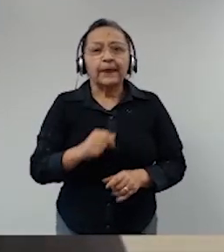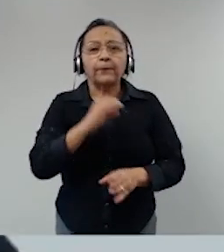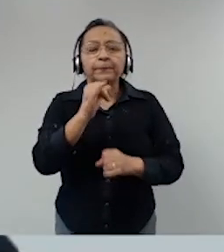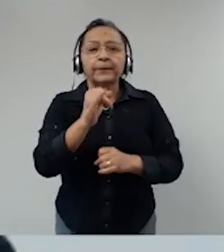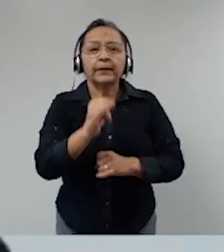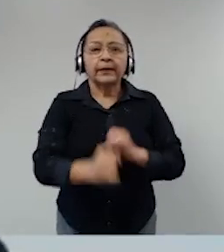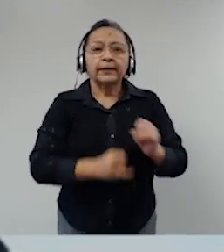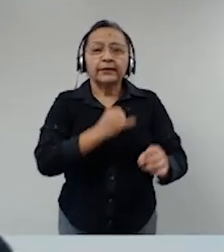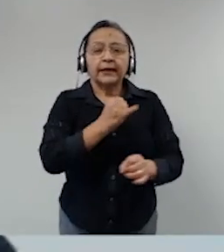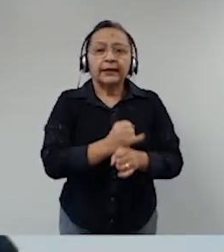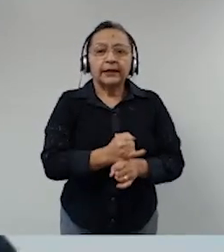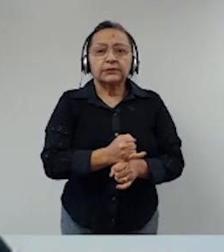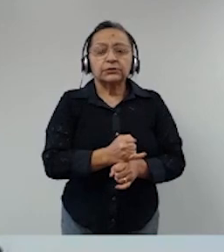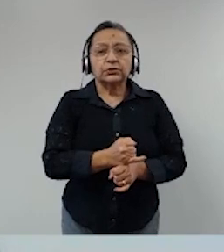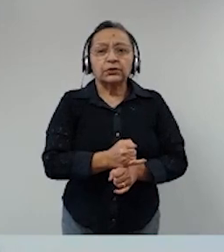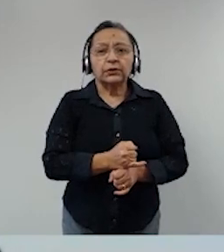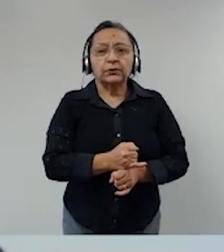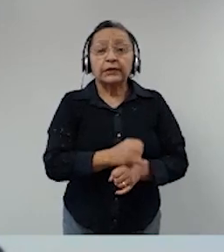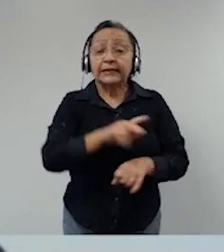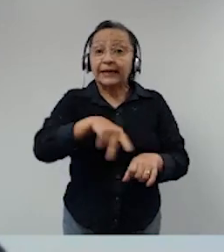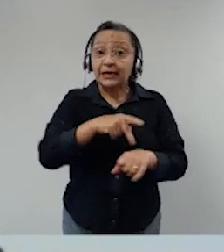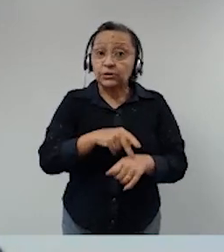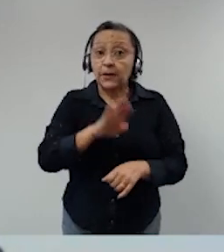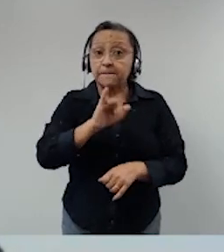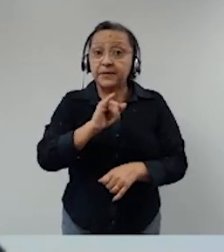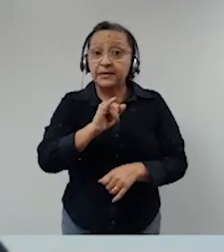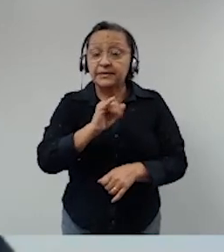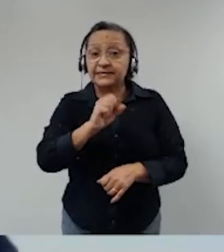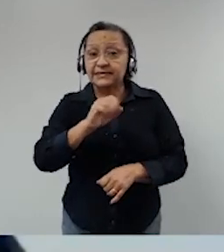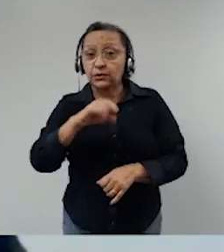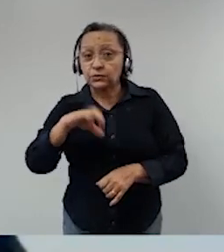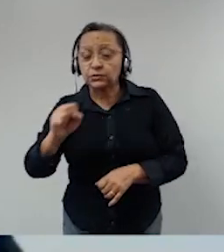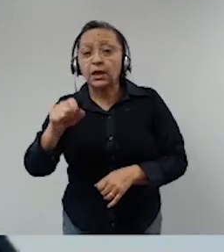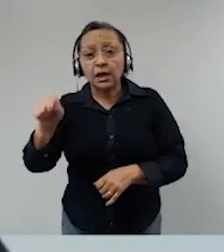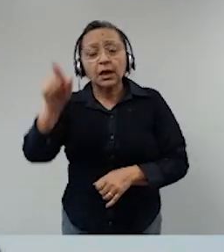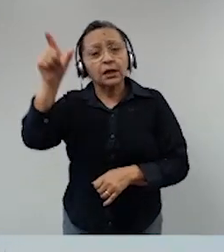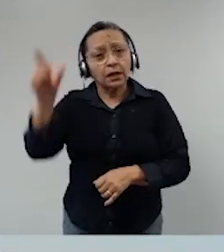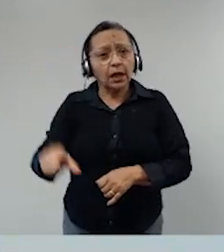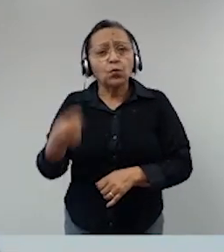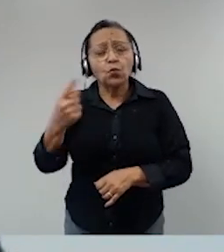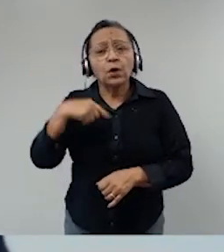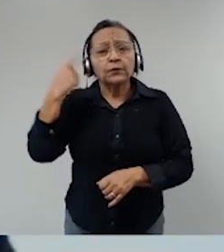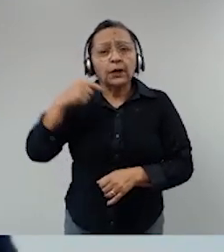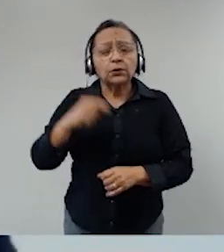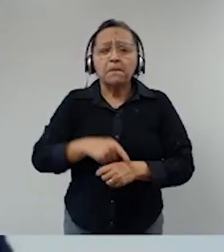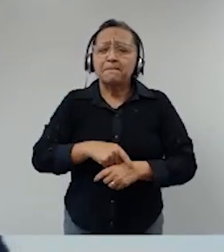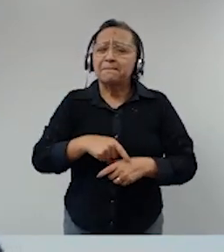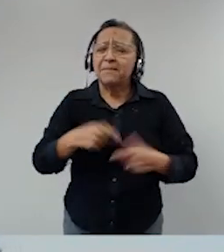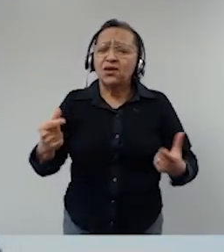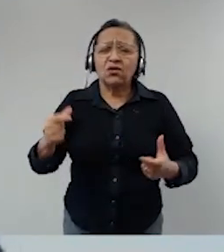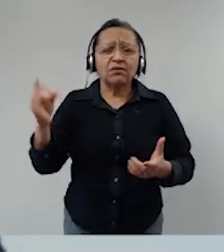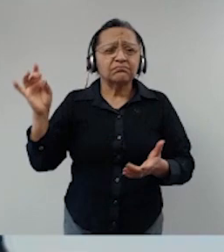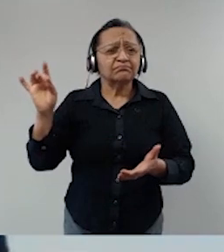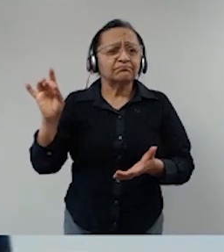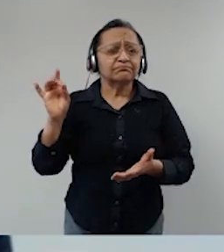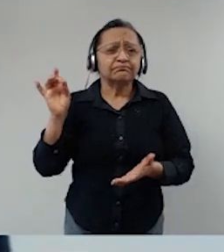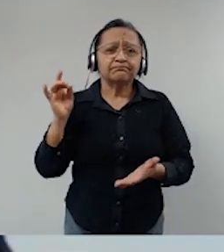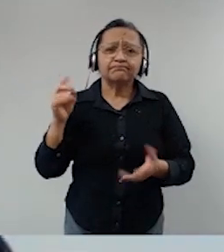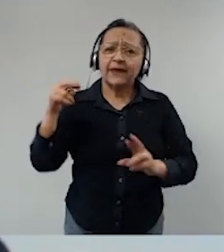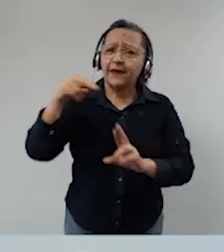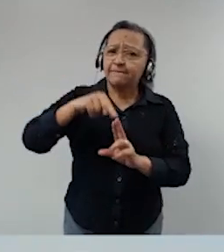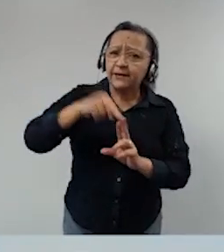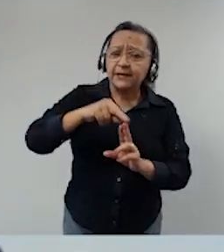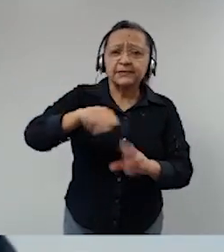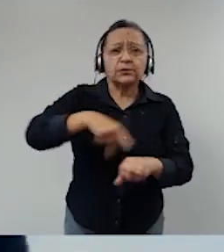International Business Law pela King's College, em Londres, João Caiado Guerreiro é um dos advogados com maior notoriedade em Portugal,